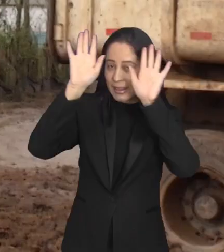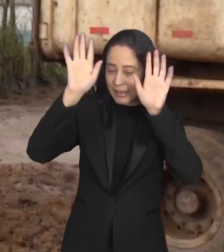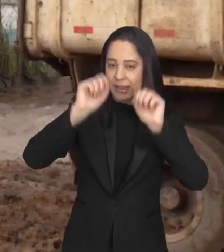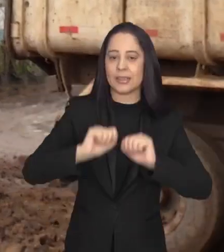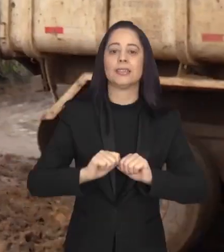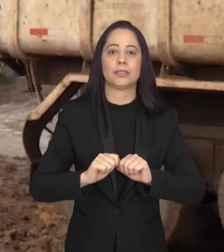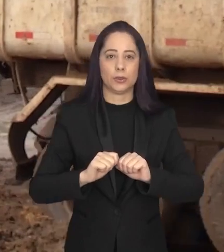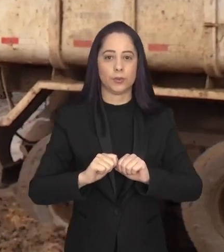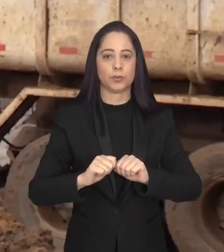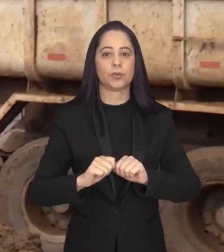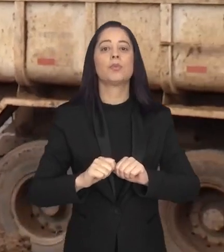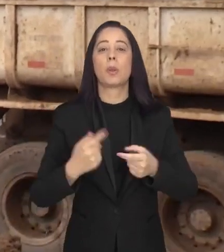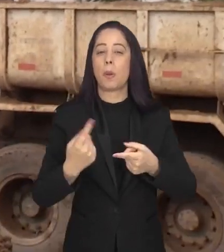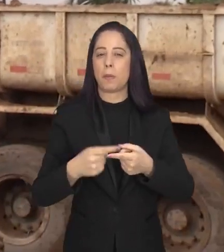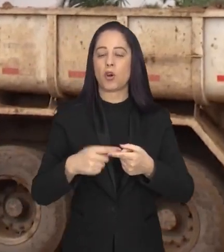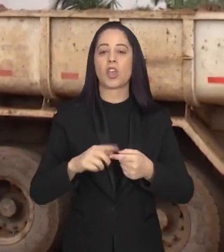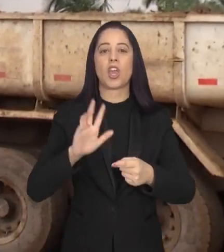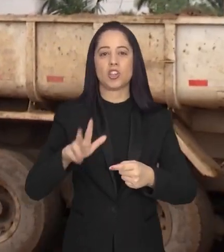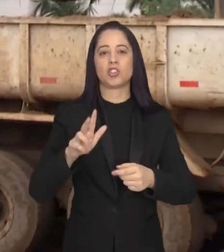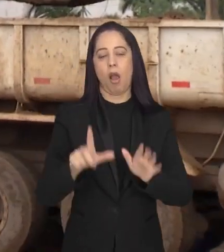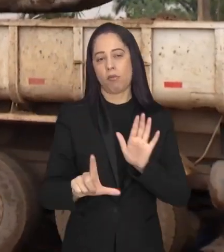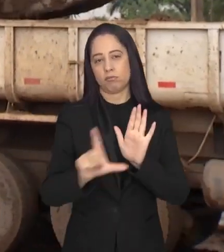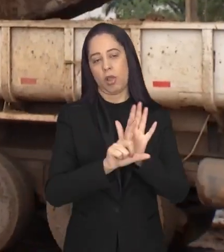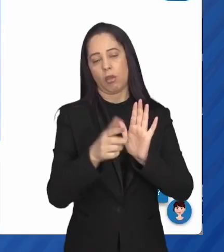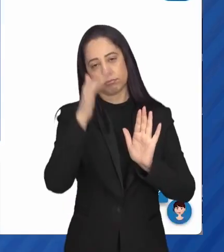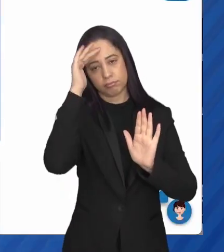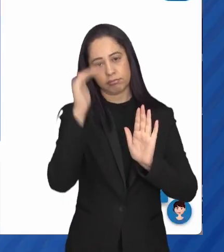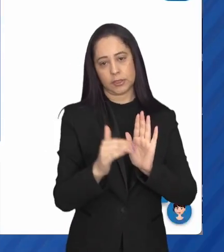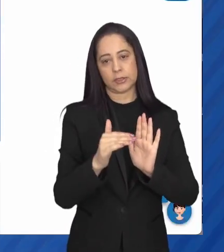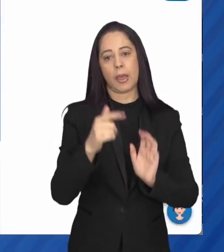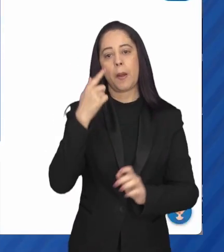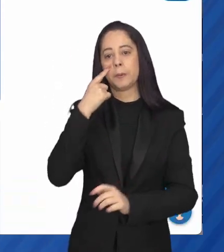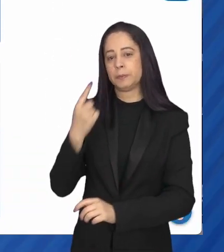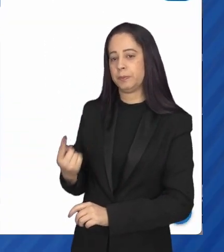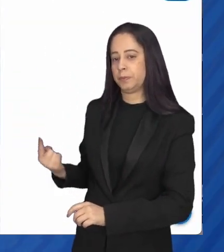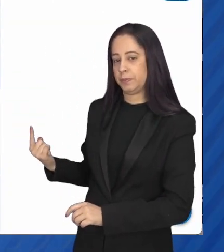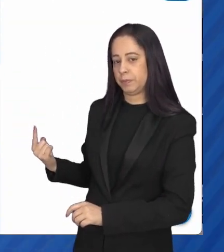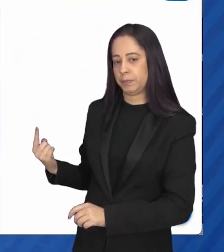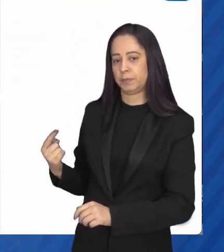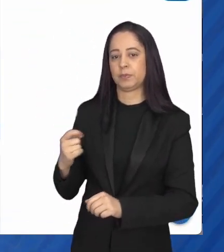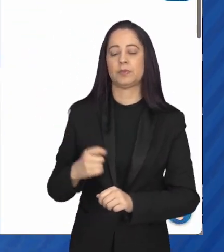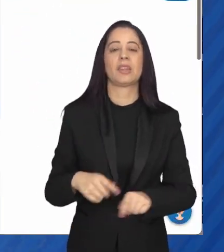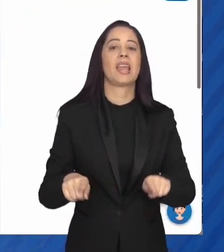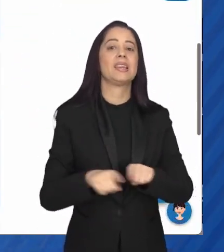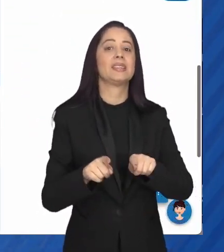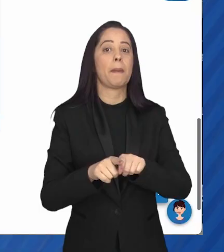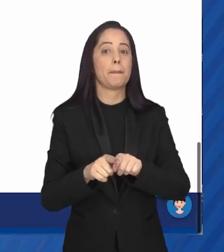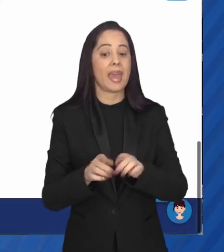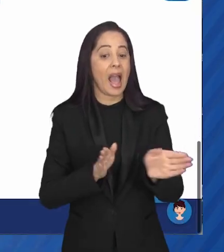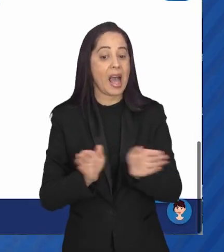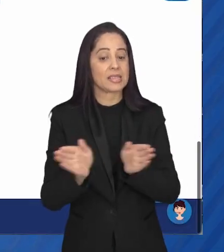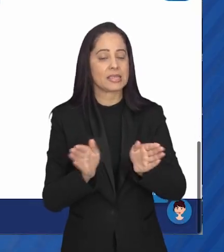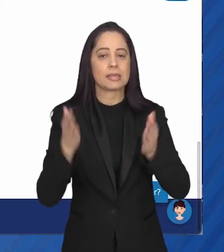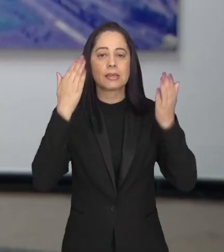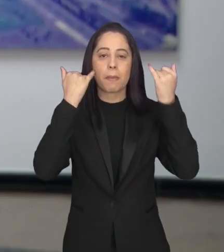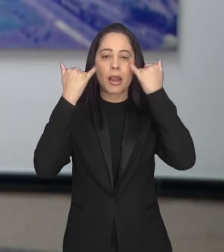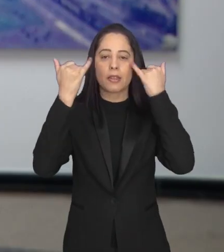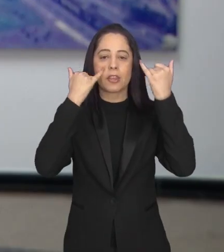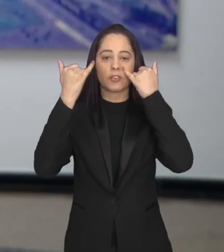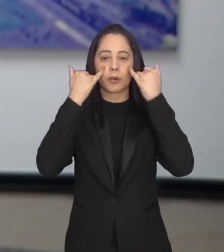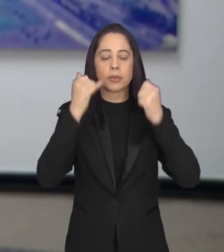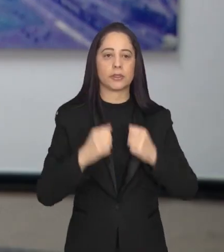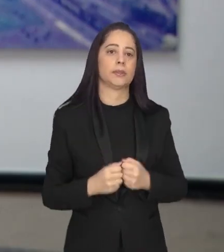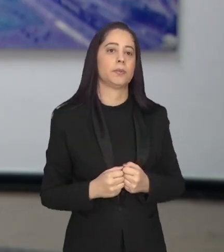públicas, seguindo exemplos previstos na legislação, como o Portal da Transparência e a Lei de Acesso à Informação.